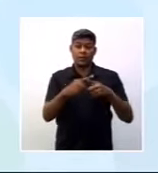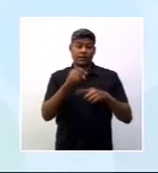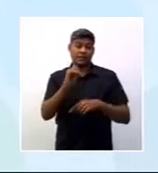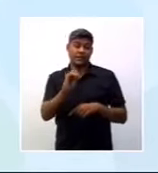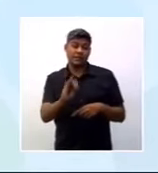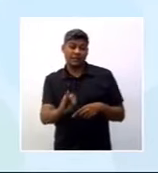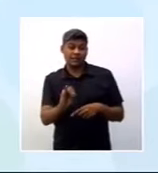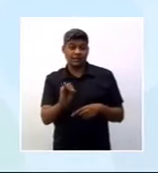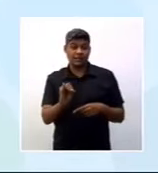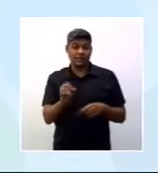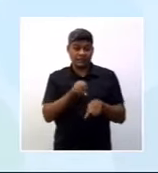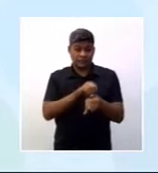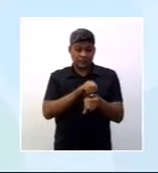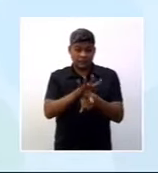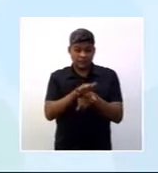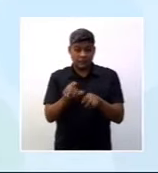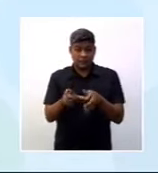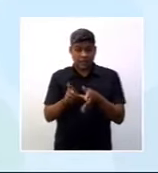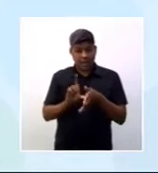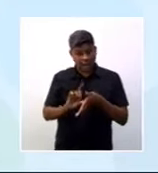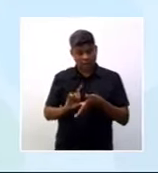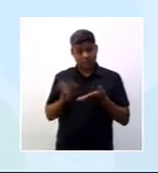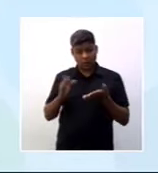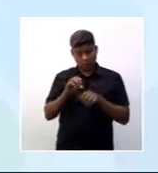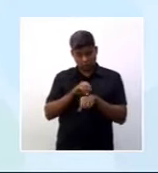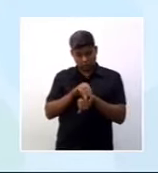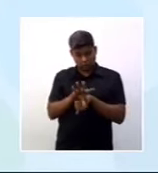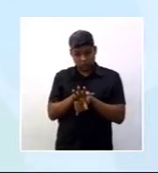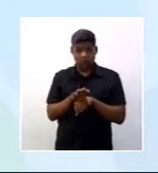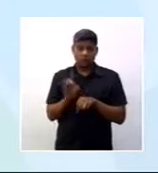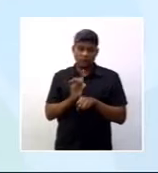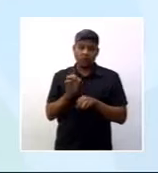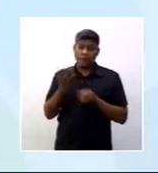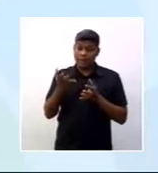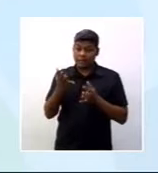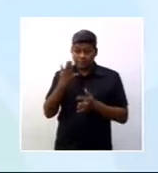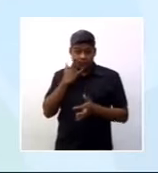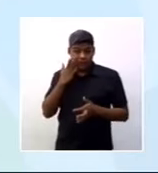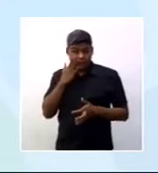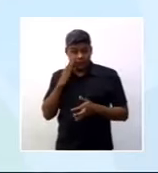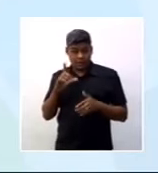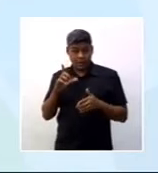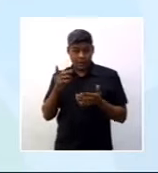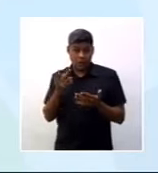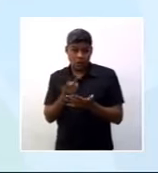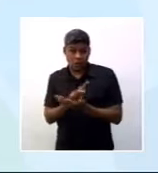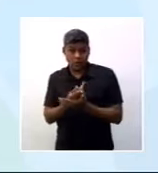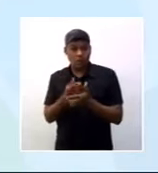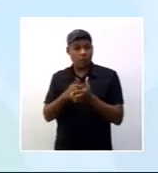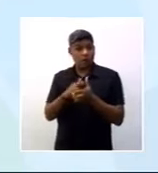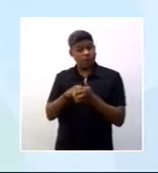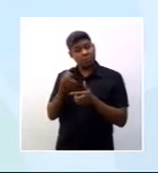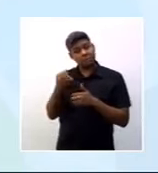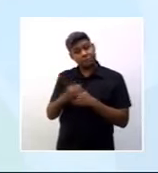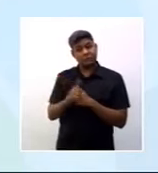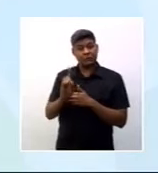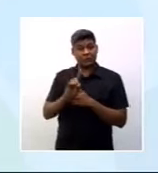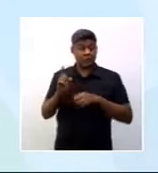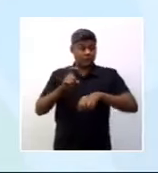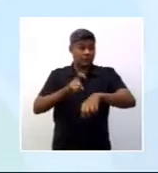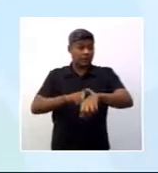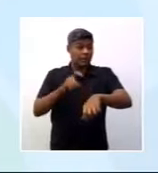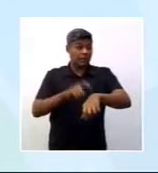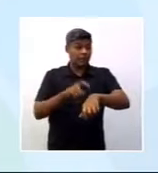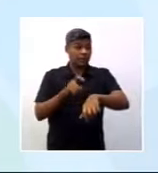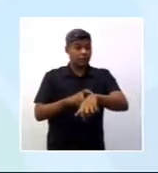se a gente não queria que se espalhasse tão não é agora que a gente vai querer mas a gente quer saber se isso teve consequências e é muito importante nesse